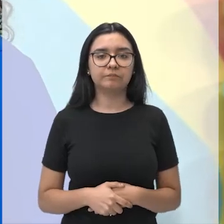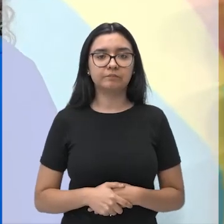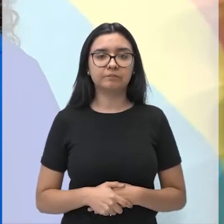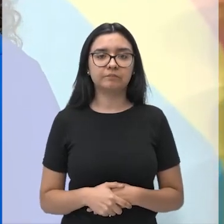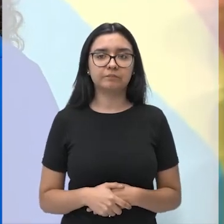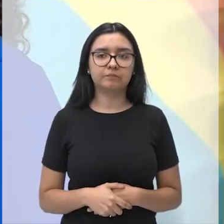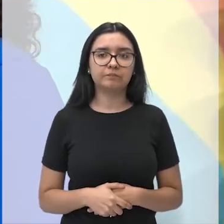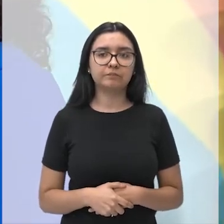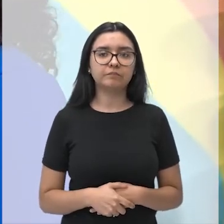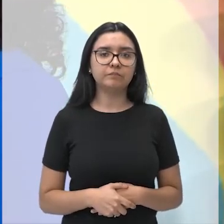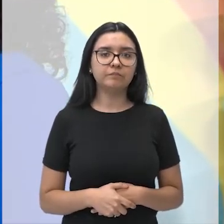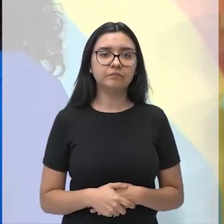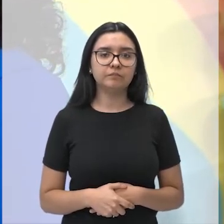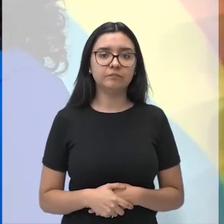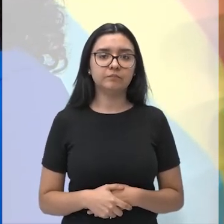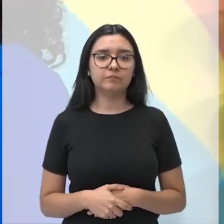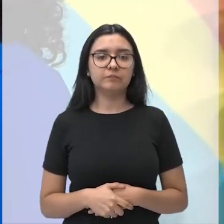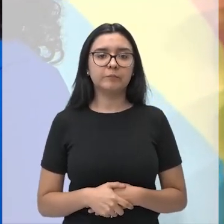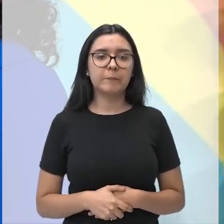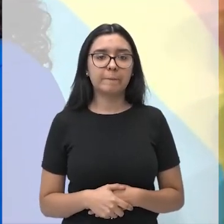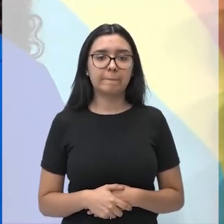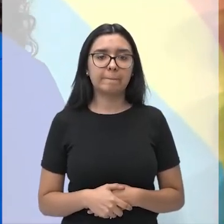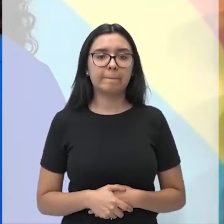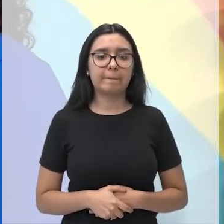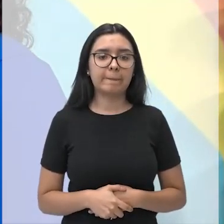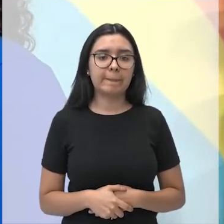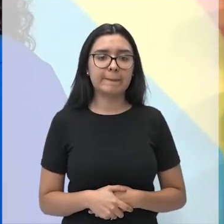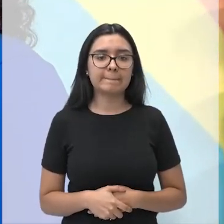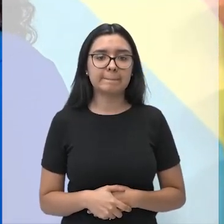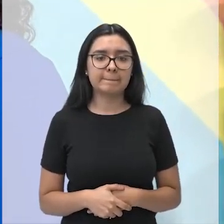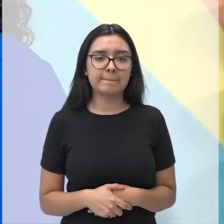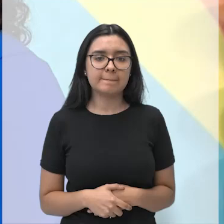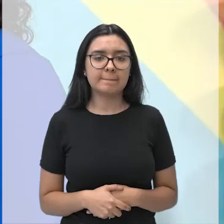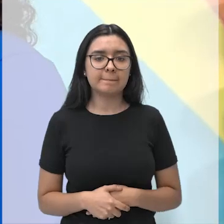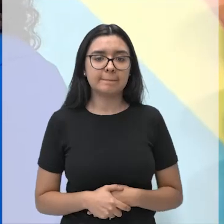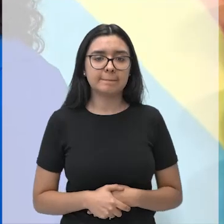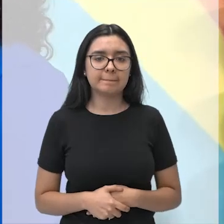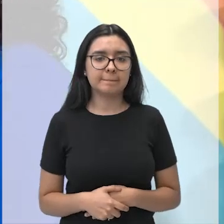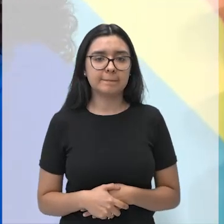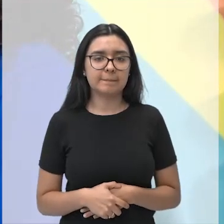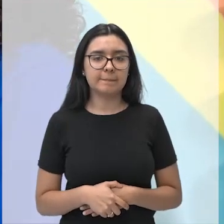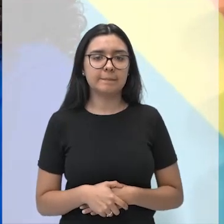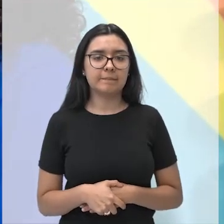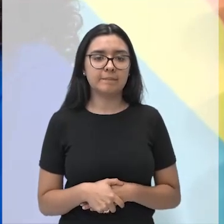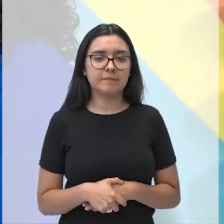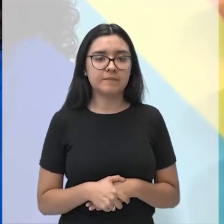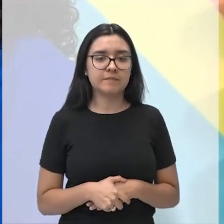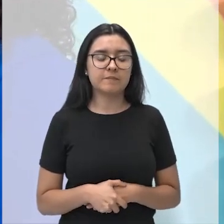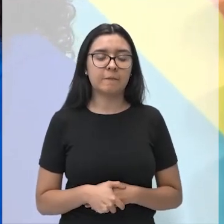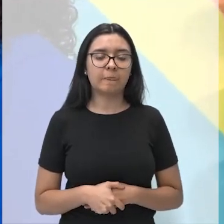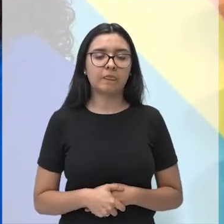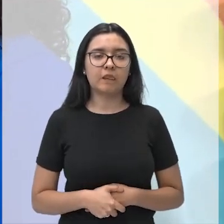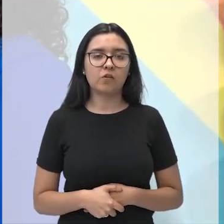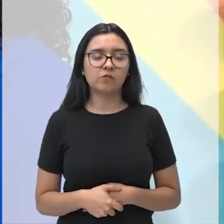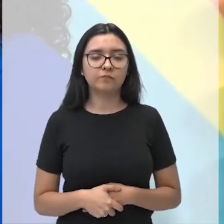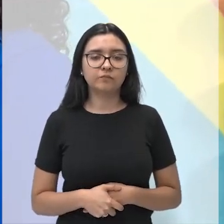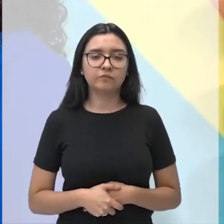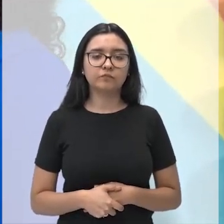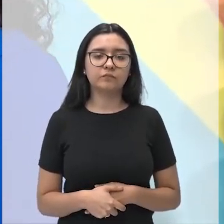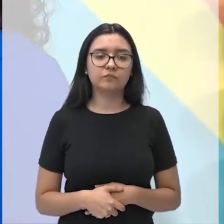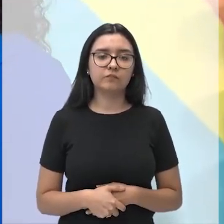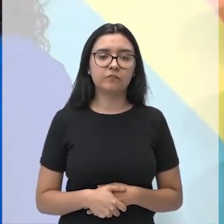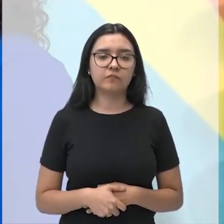de Mídias. Where do you live? I live in Manaus. Who do you live